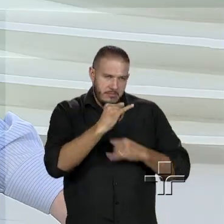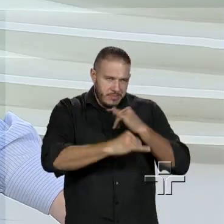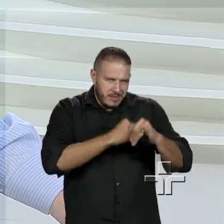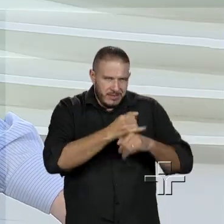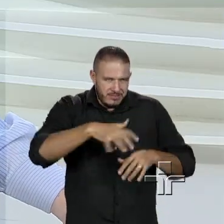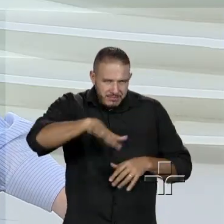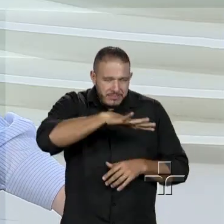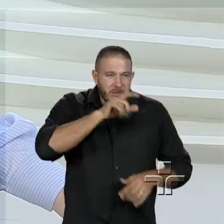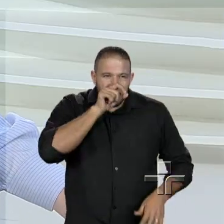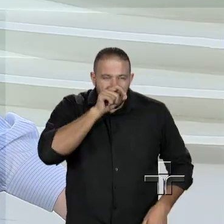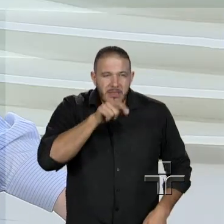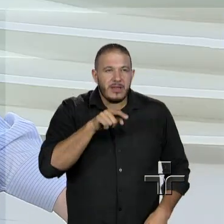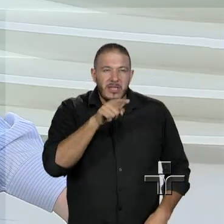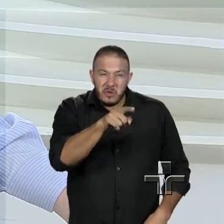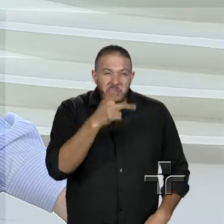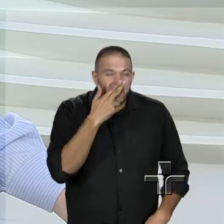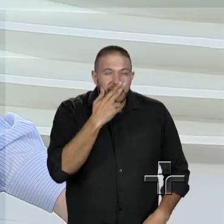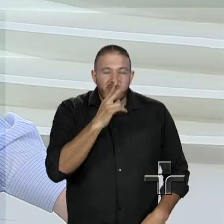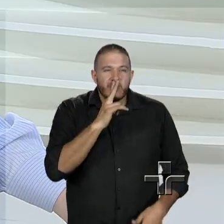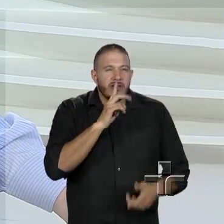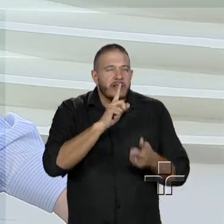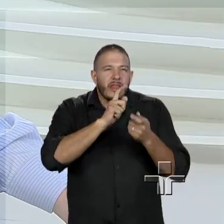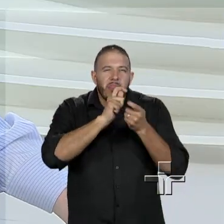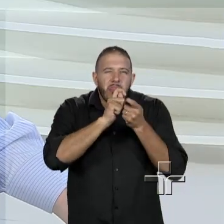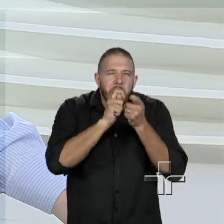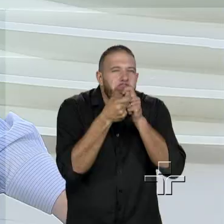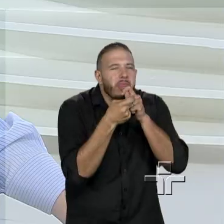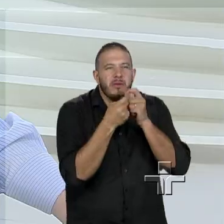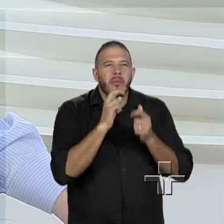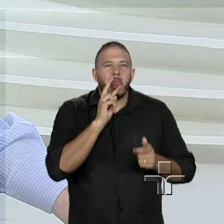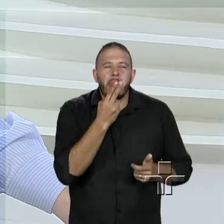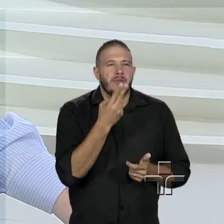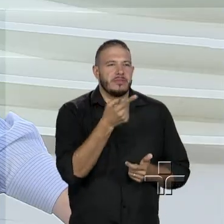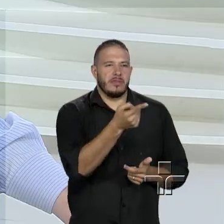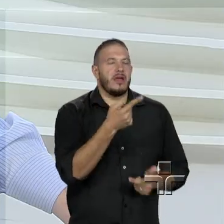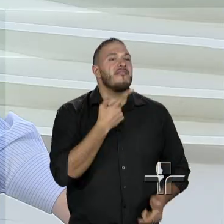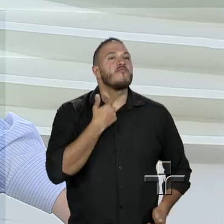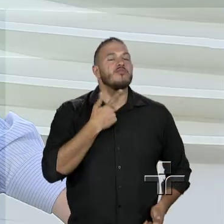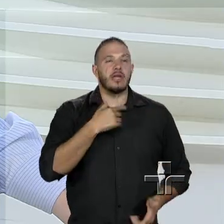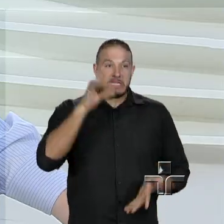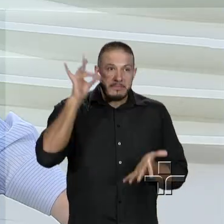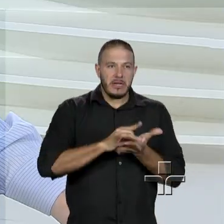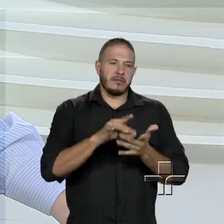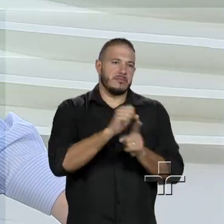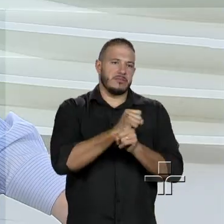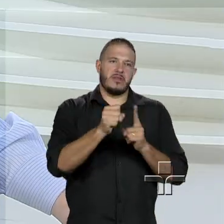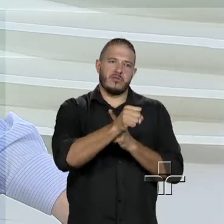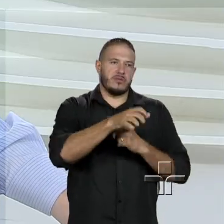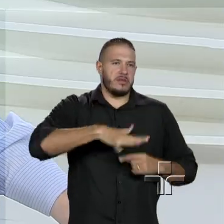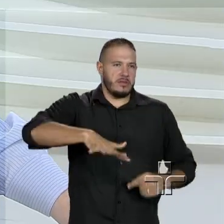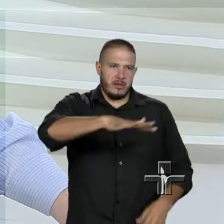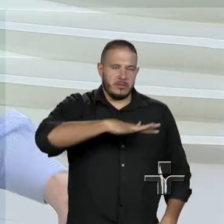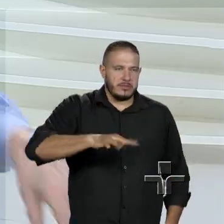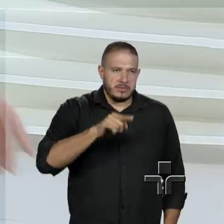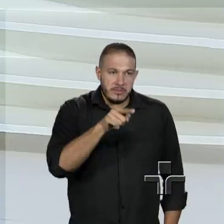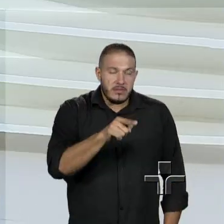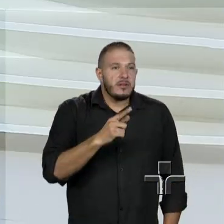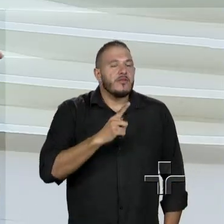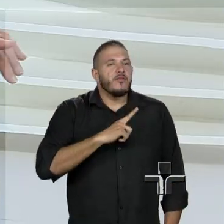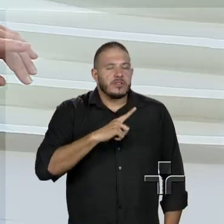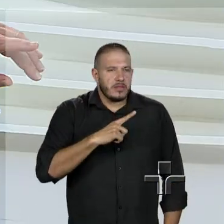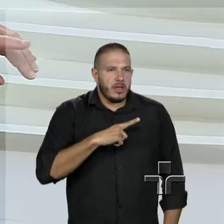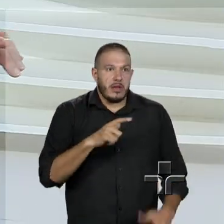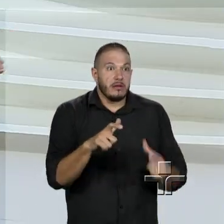que deturpa a vontade real da sociedade. Você tem a